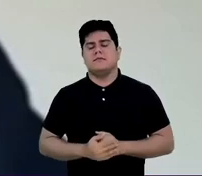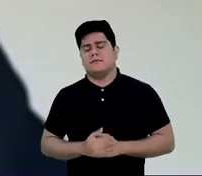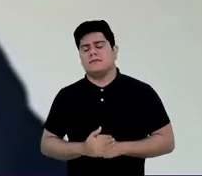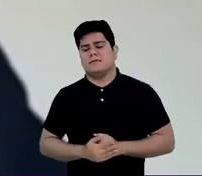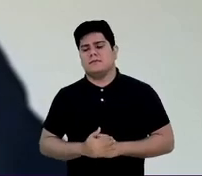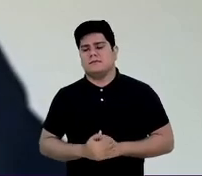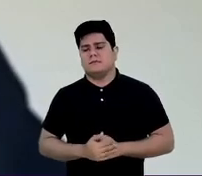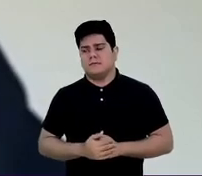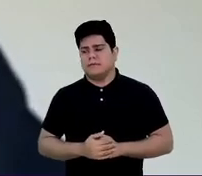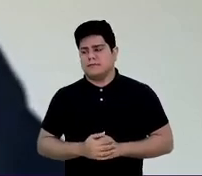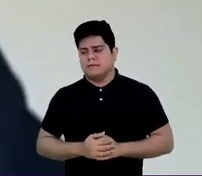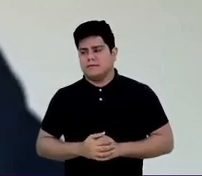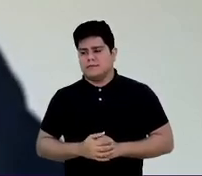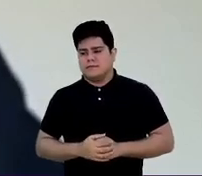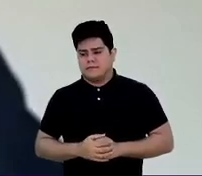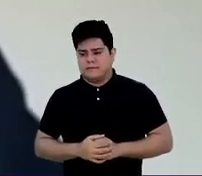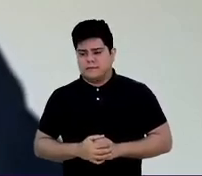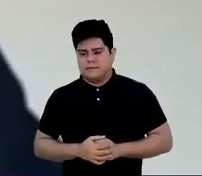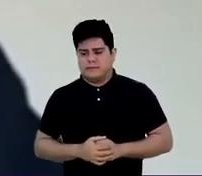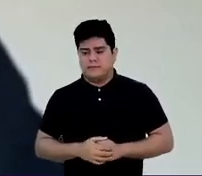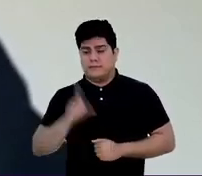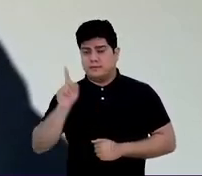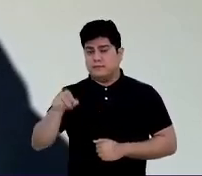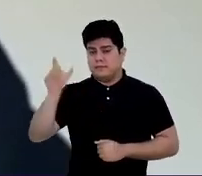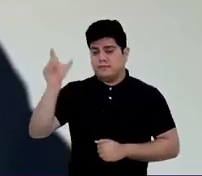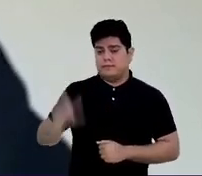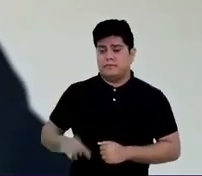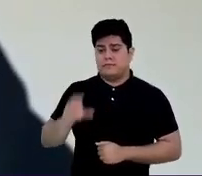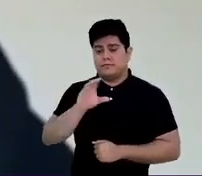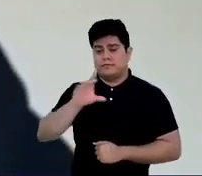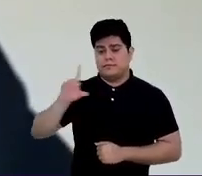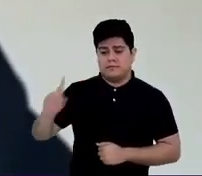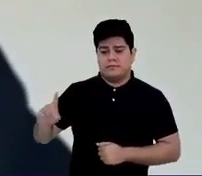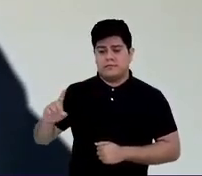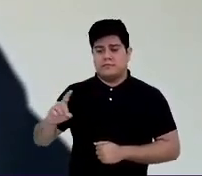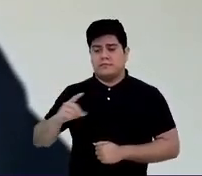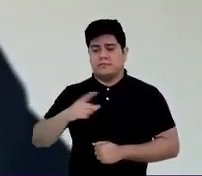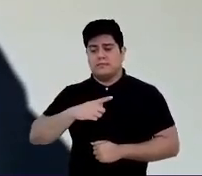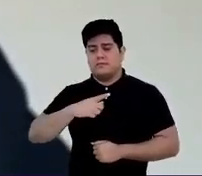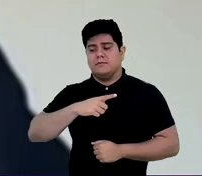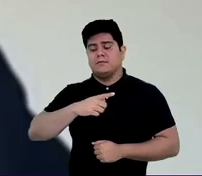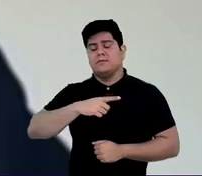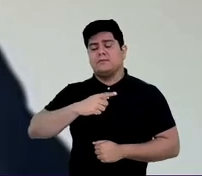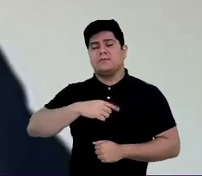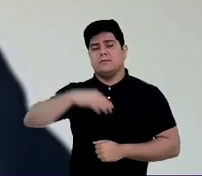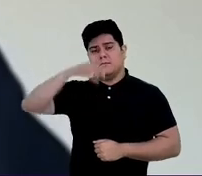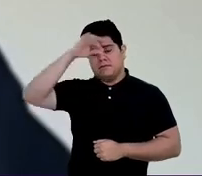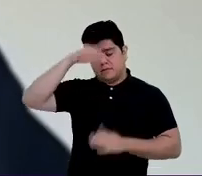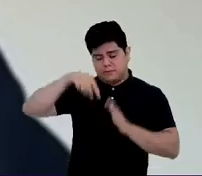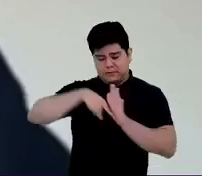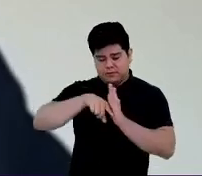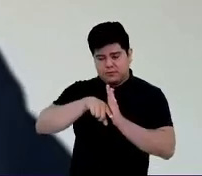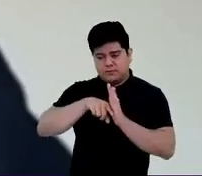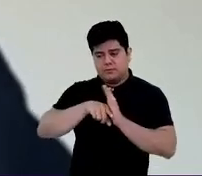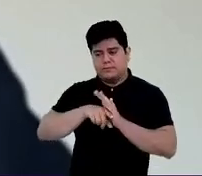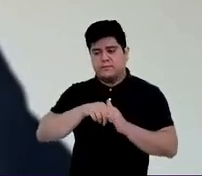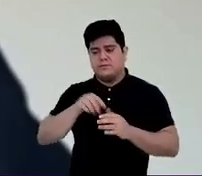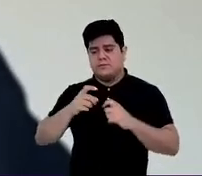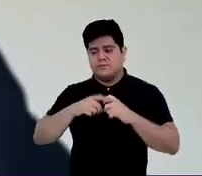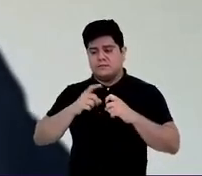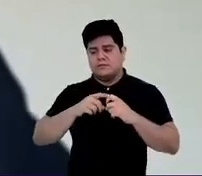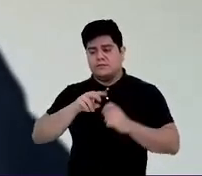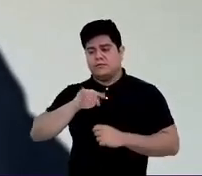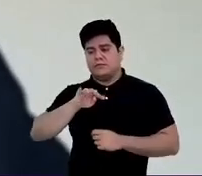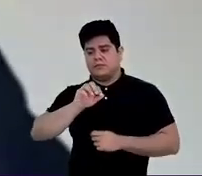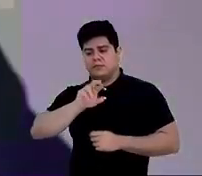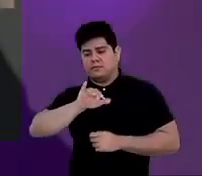Gitman, né? Ele é coordenador da ginecologia oncológica dos hospitais Vitória e do Samaritano Barra, tá?